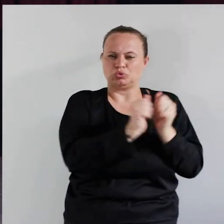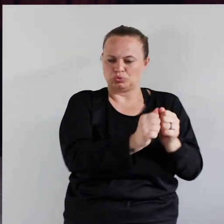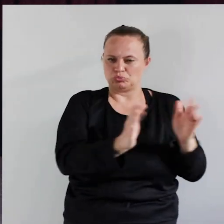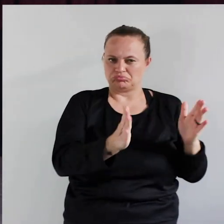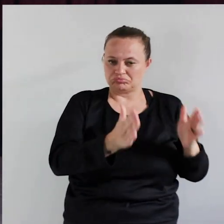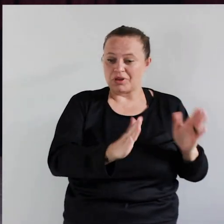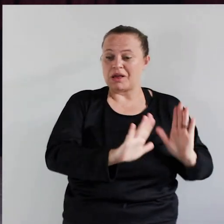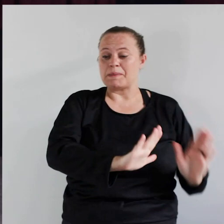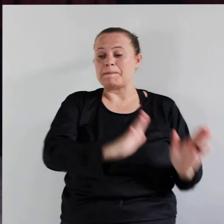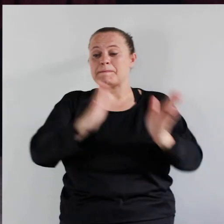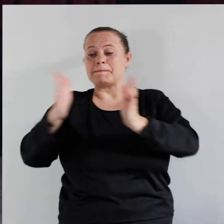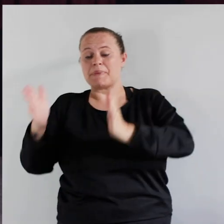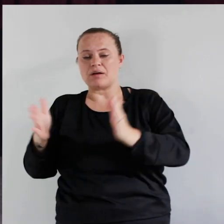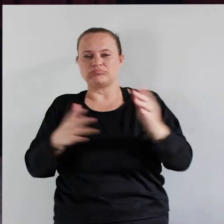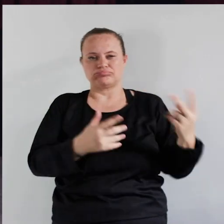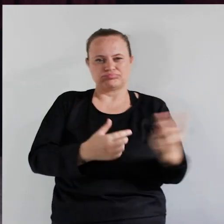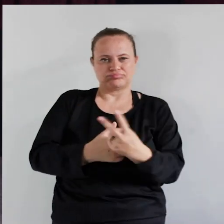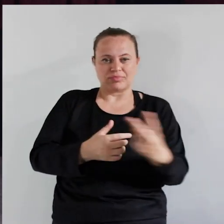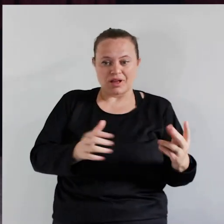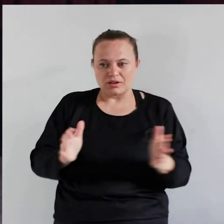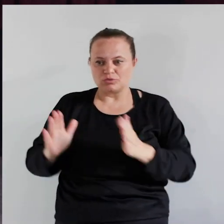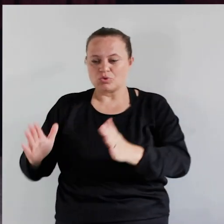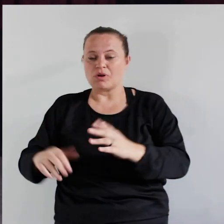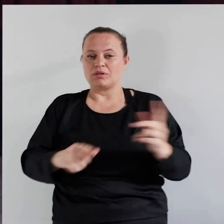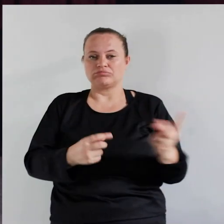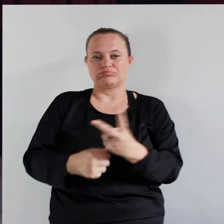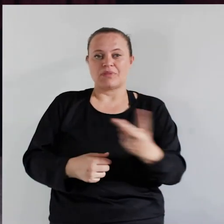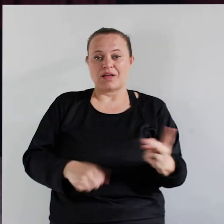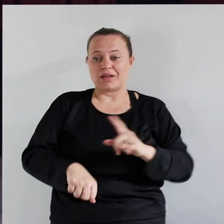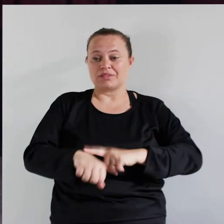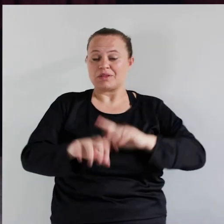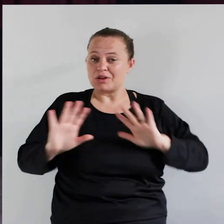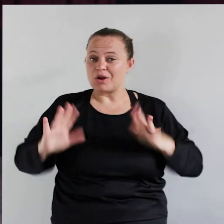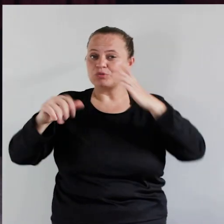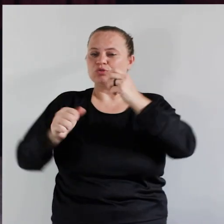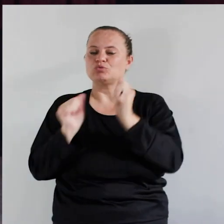lecionei, na graduação e pós da administração.